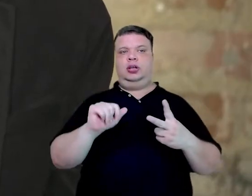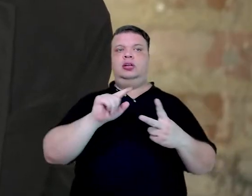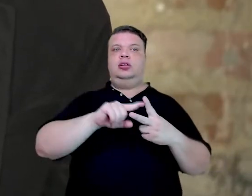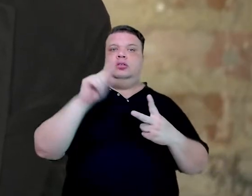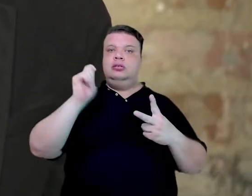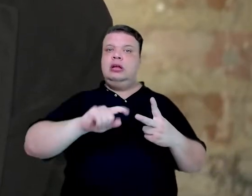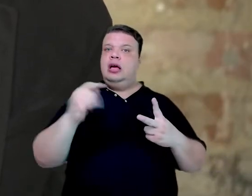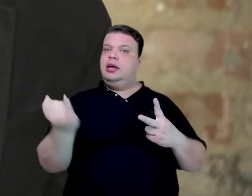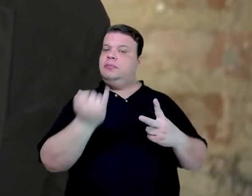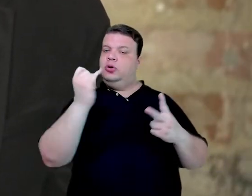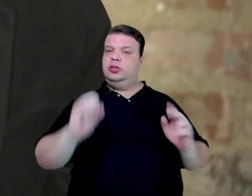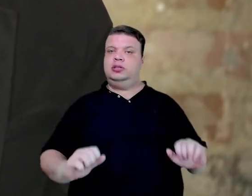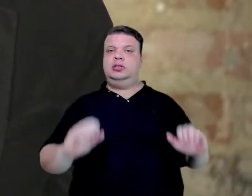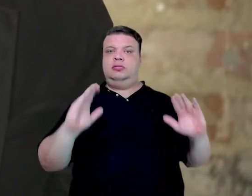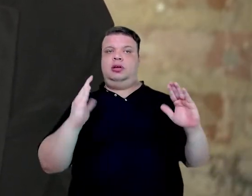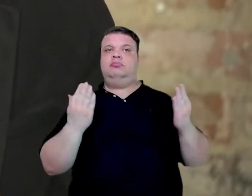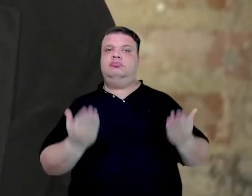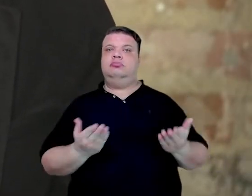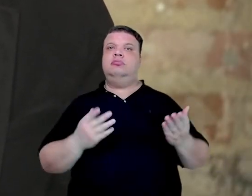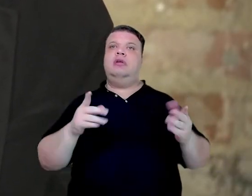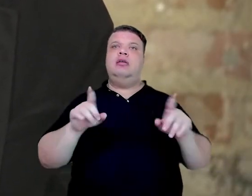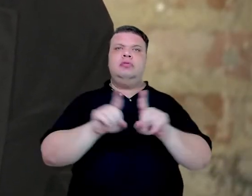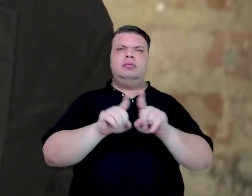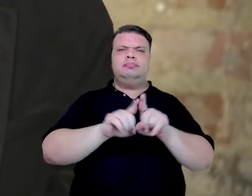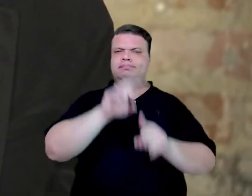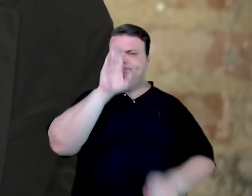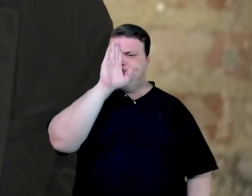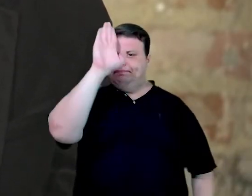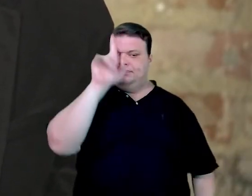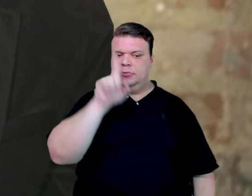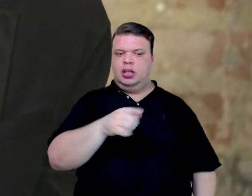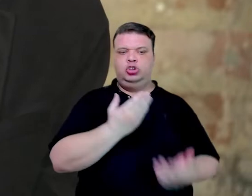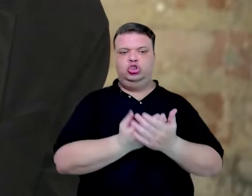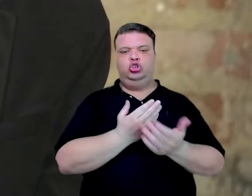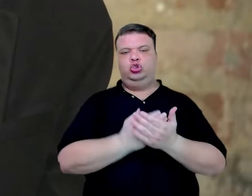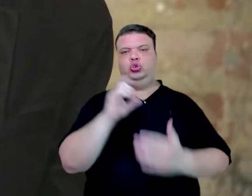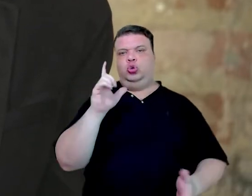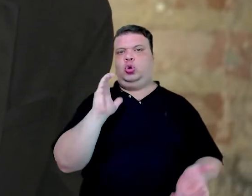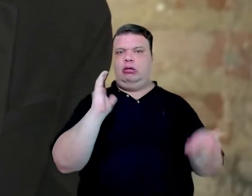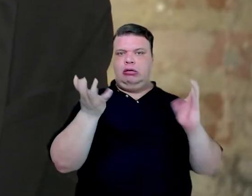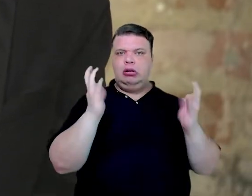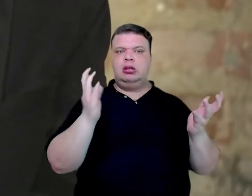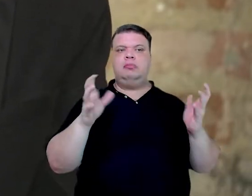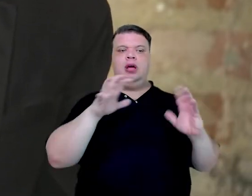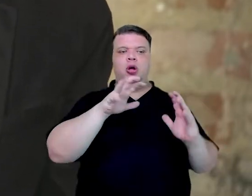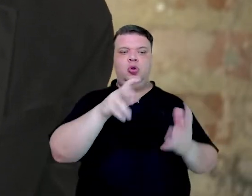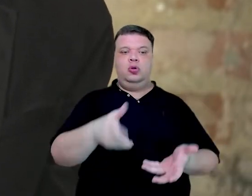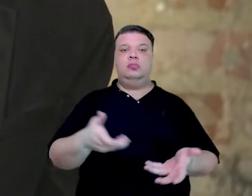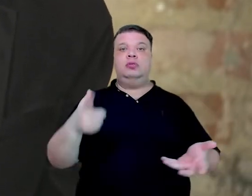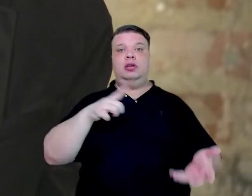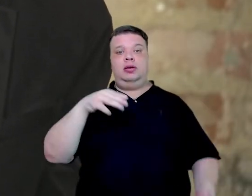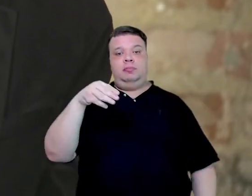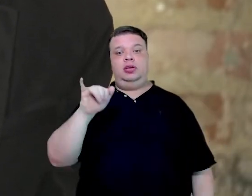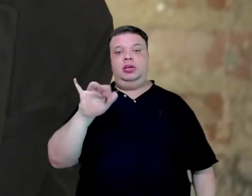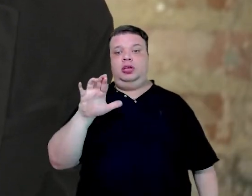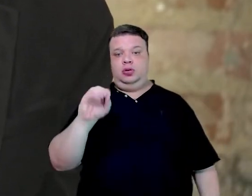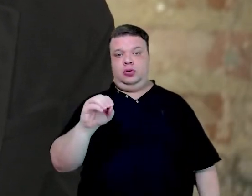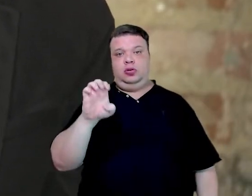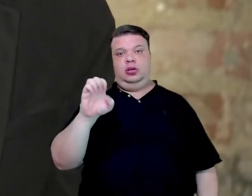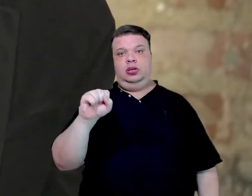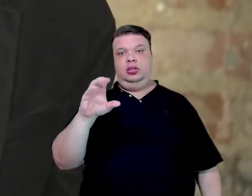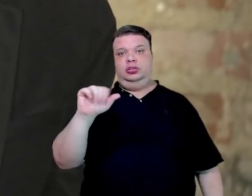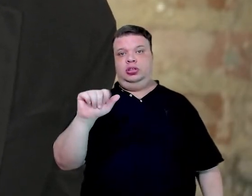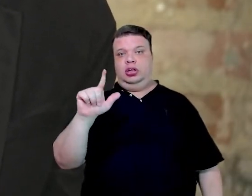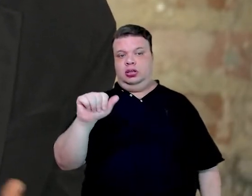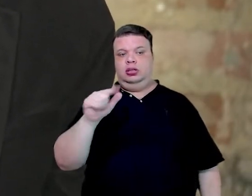de microescala, altera mais regiões urbanas ou mesmo rural, de forma muito limitada. Então,